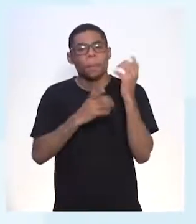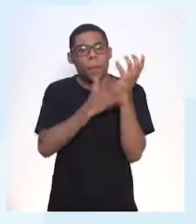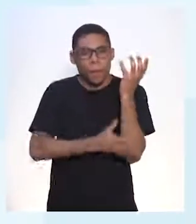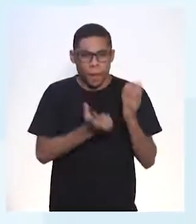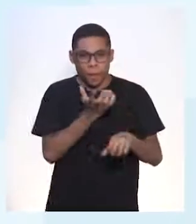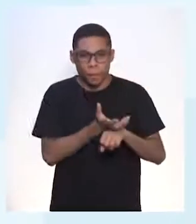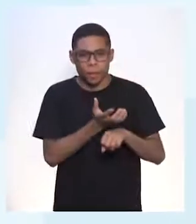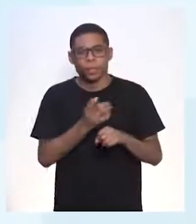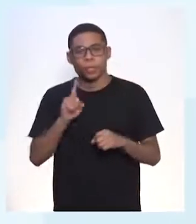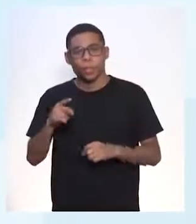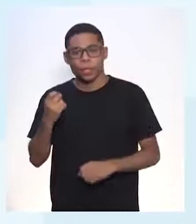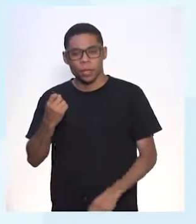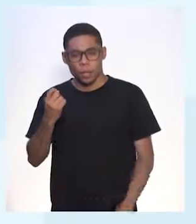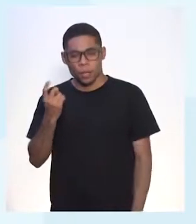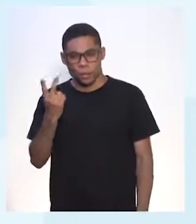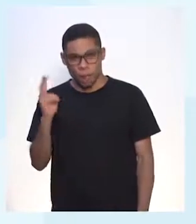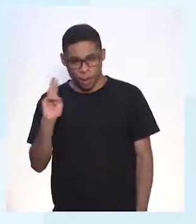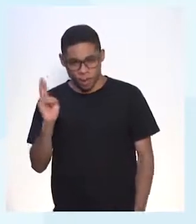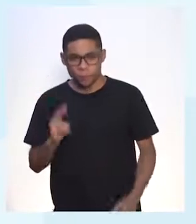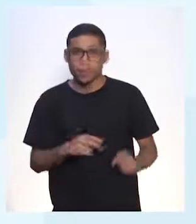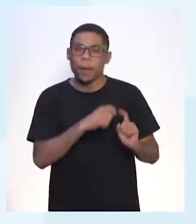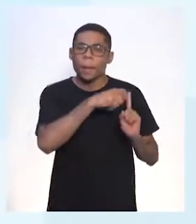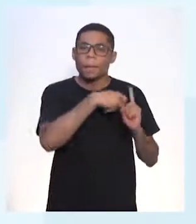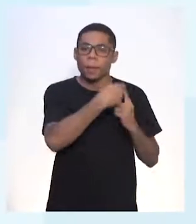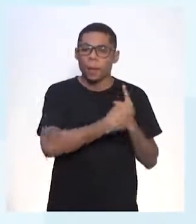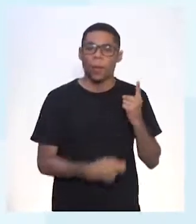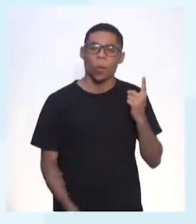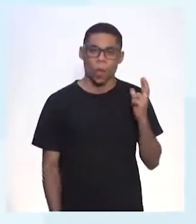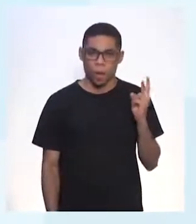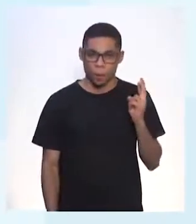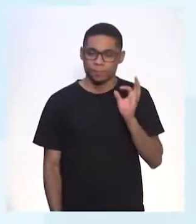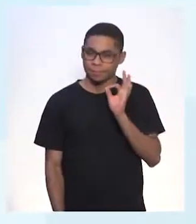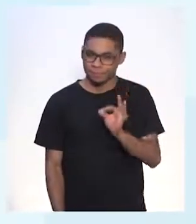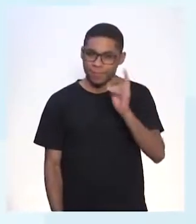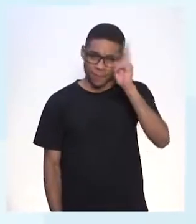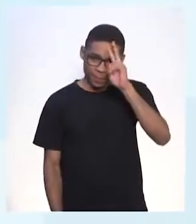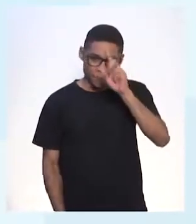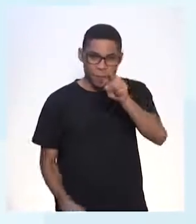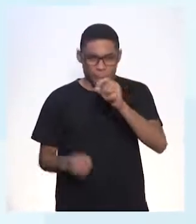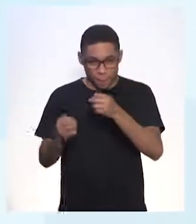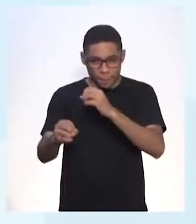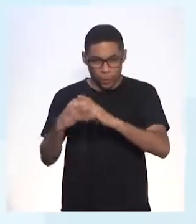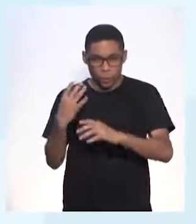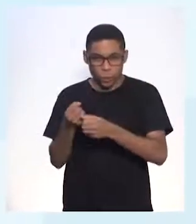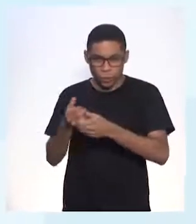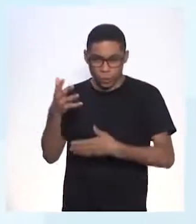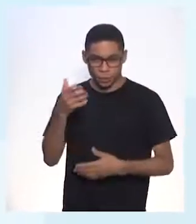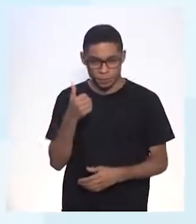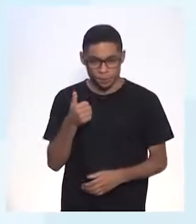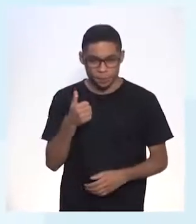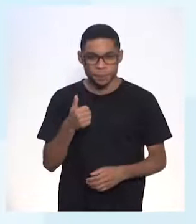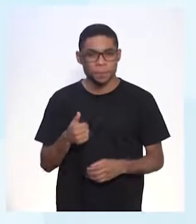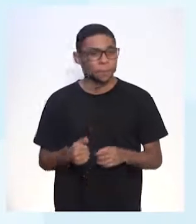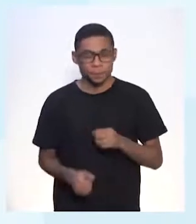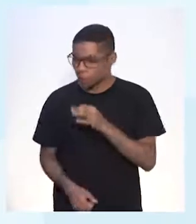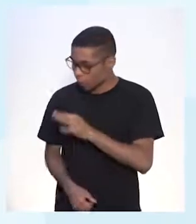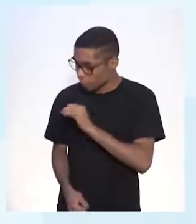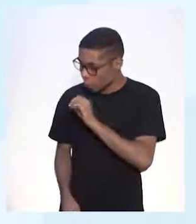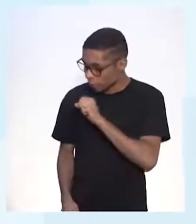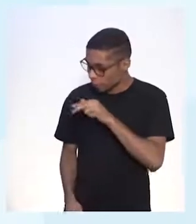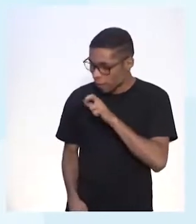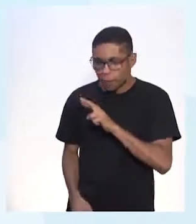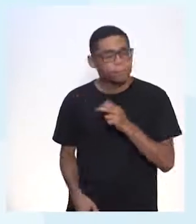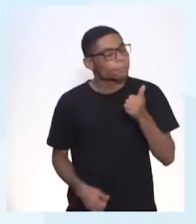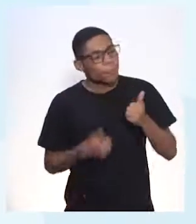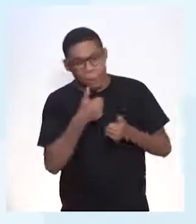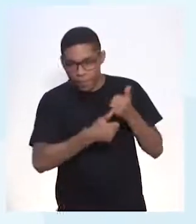2, né? O valor de R$2. E a banana 1 aí, como vocês comentaram, colocaram no chat. Beleza, Osmar? Beleza. Ok, então, para